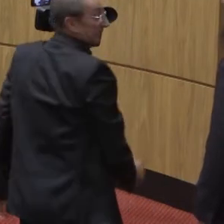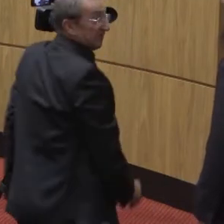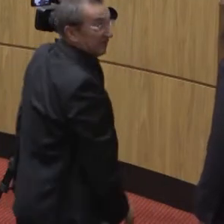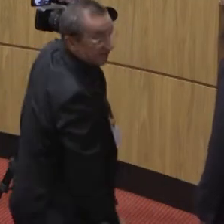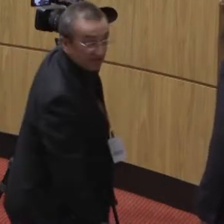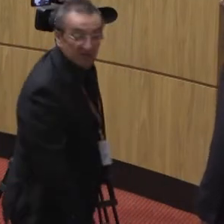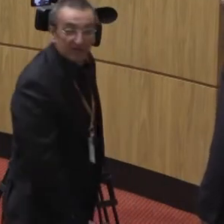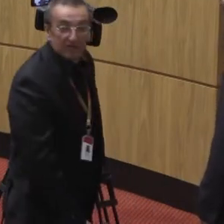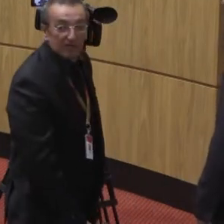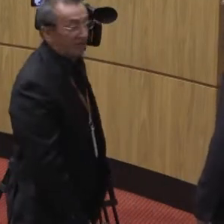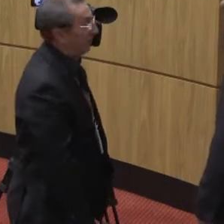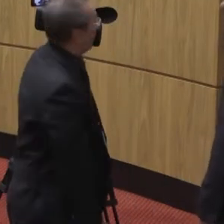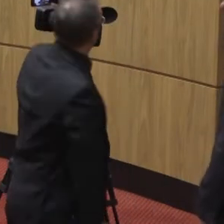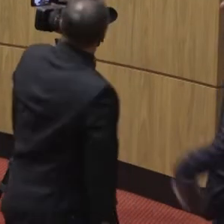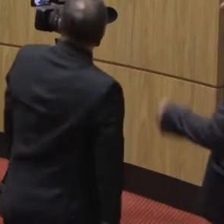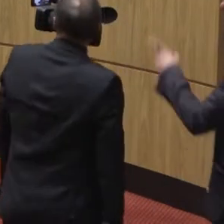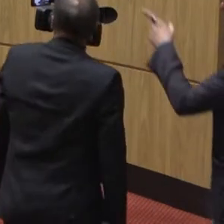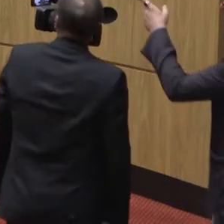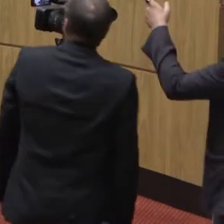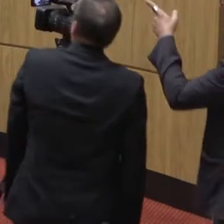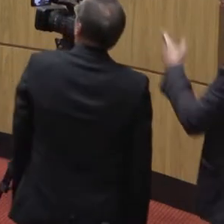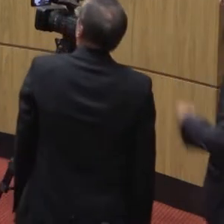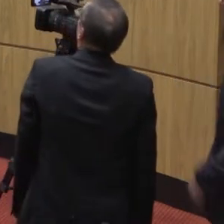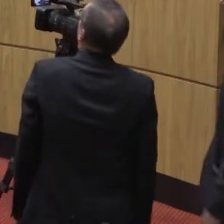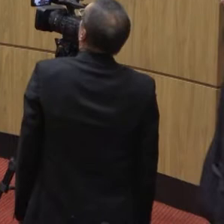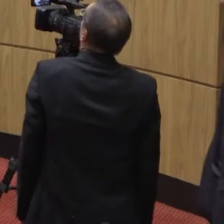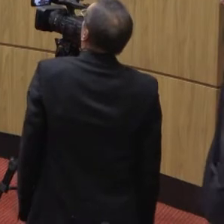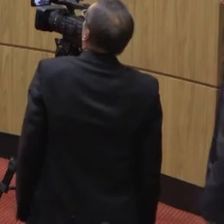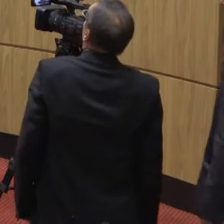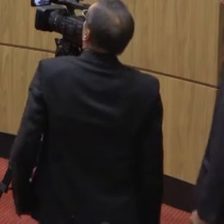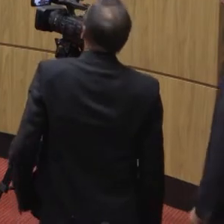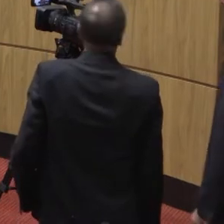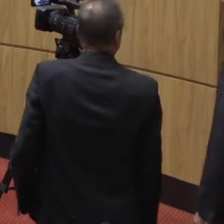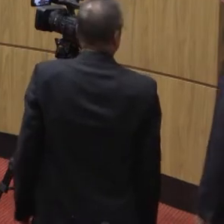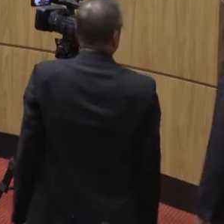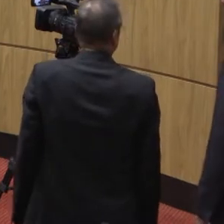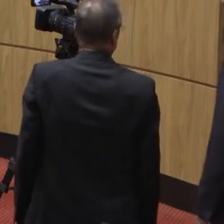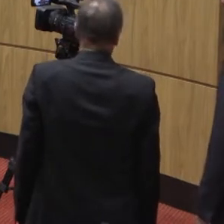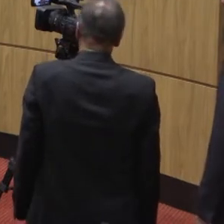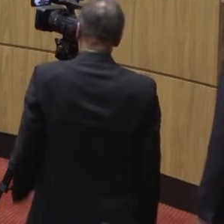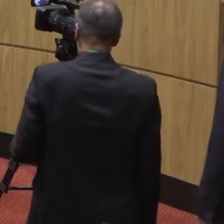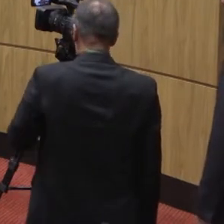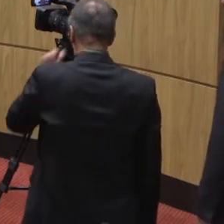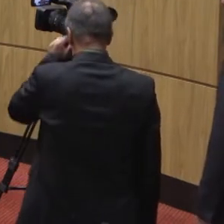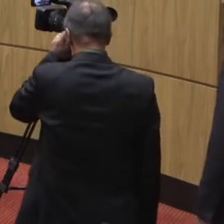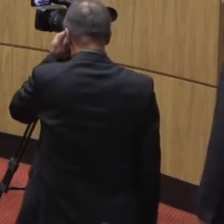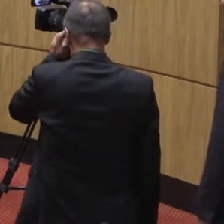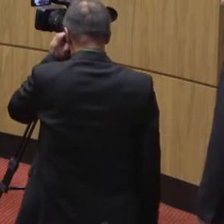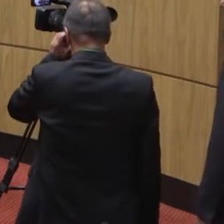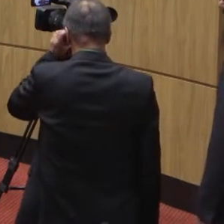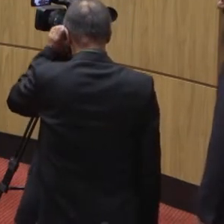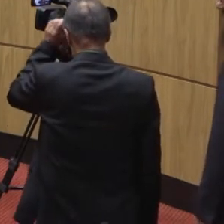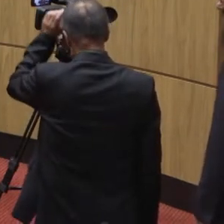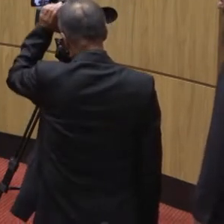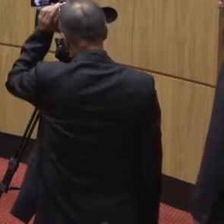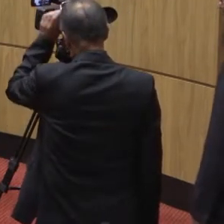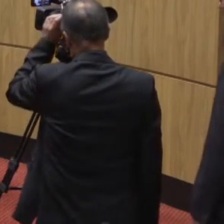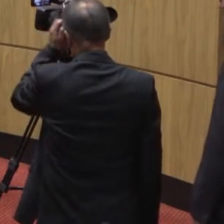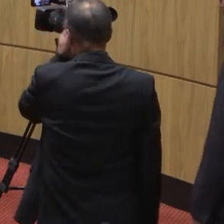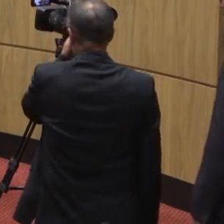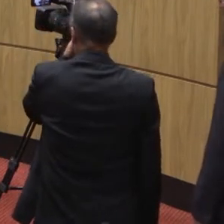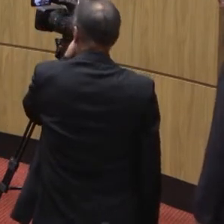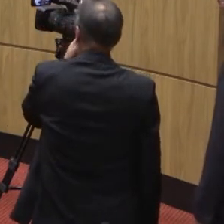Haddock proceder à leitura da ata da sessão anterior que em consonância com o parágrafo